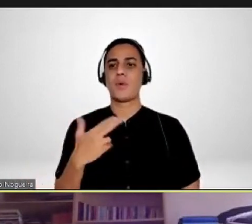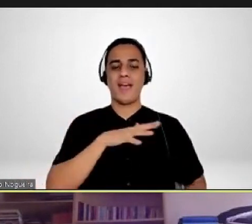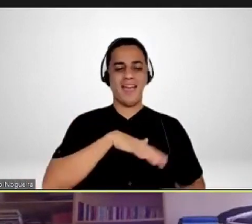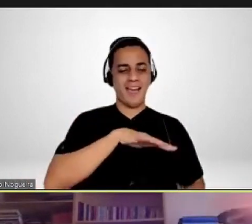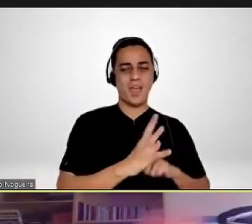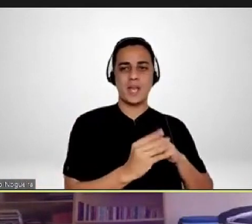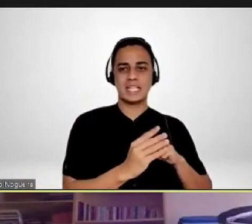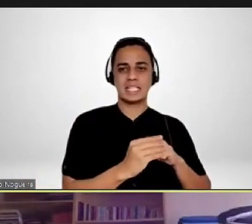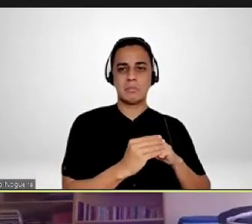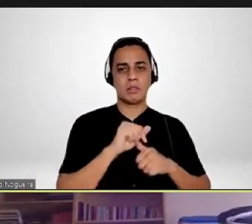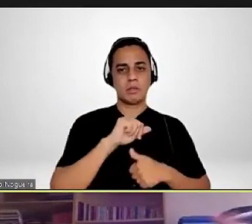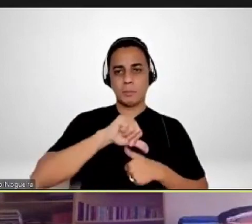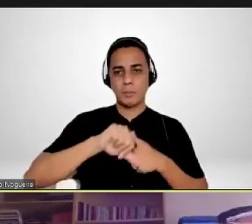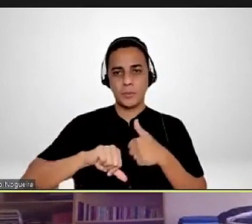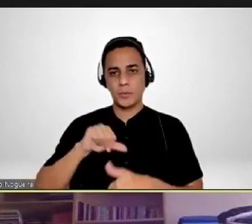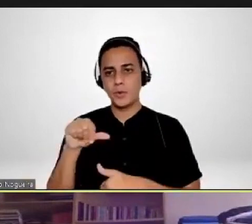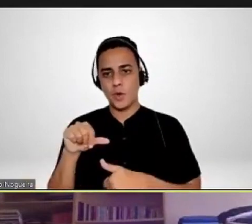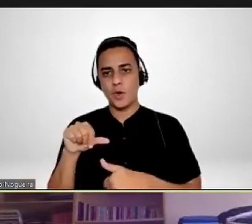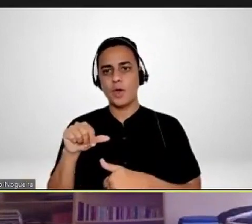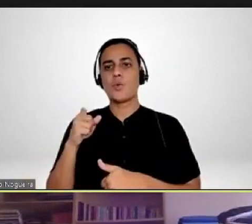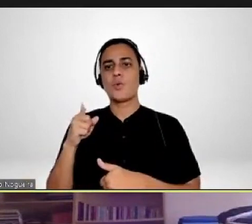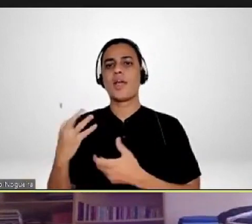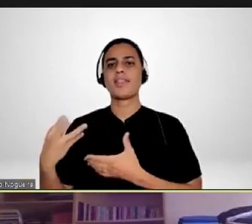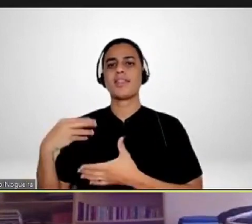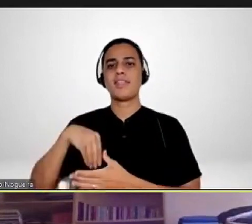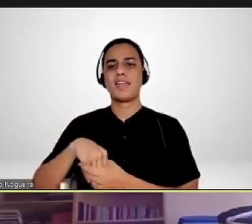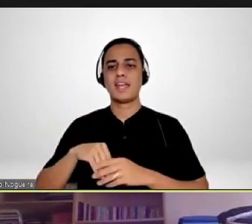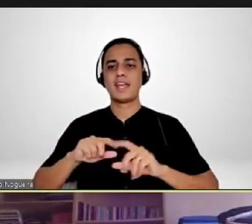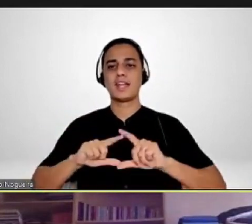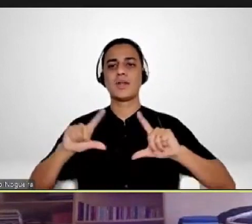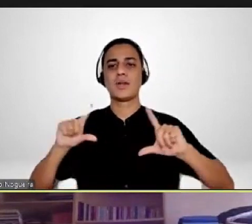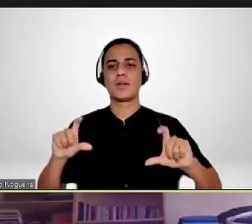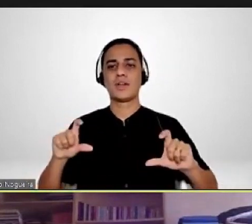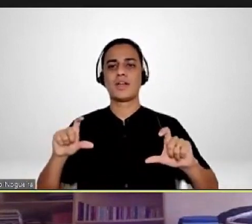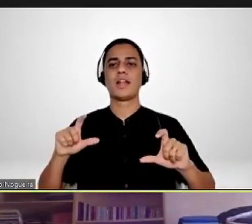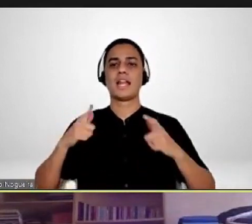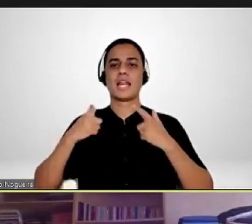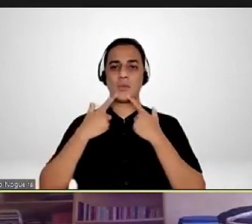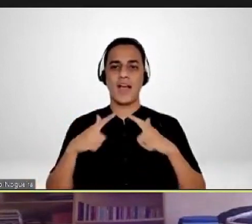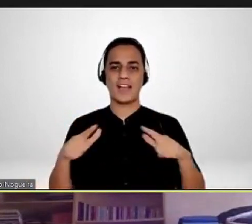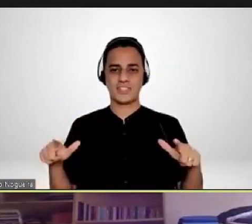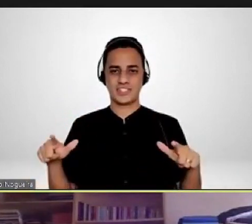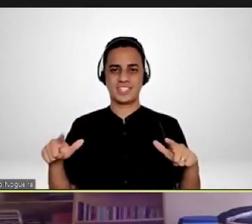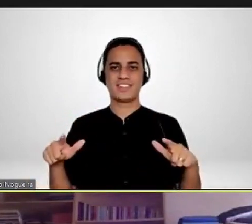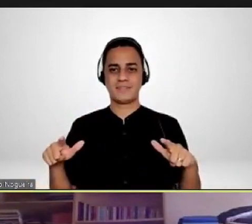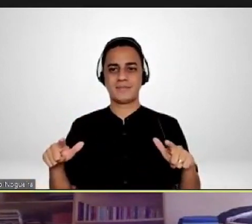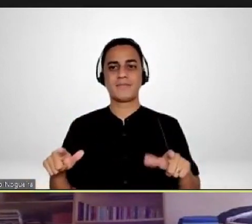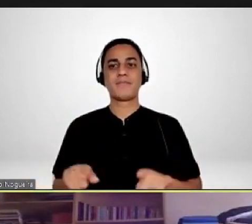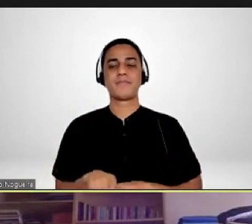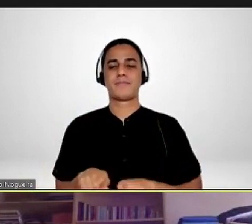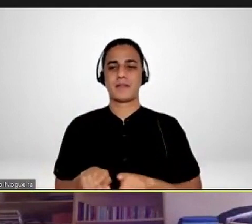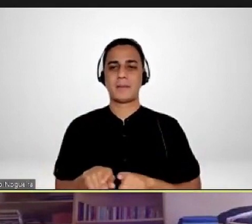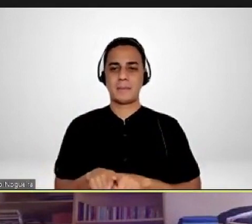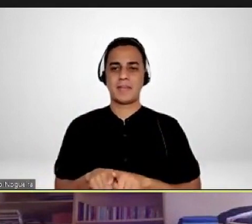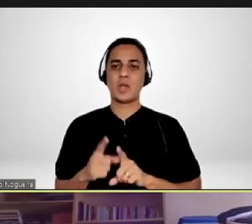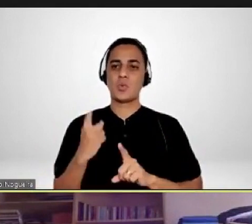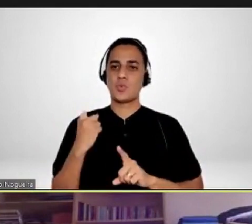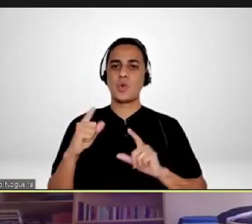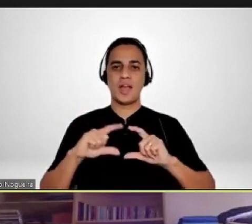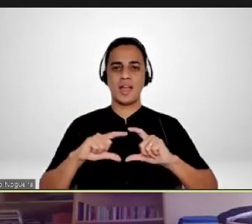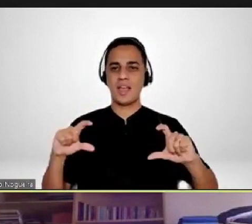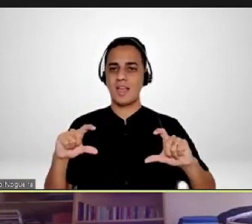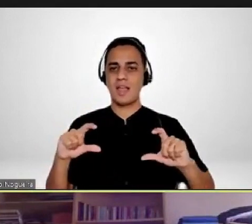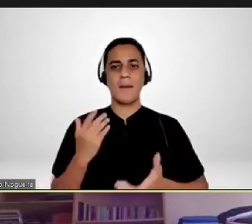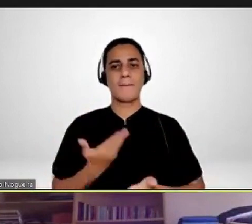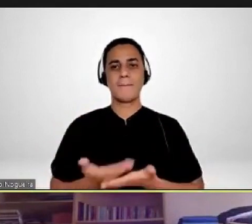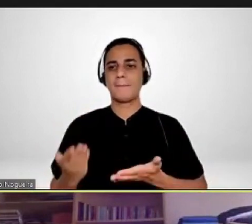conhecimento, passou a ser um dos componentes de linguagens, né? E foi também um componente que perdeu